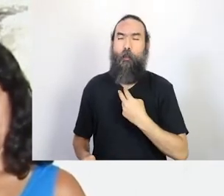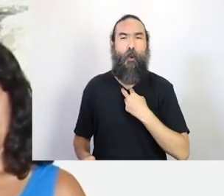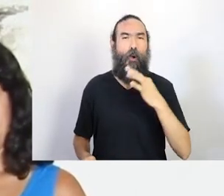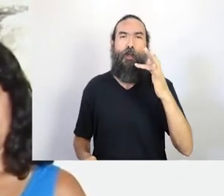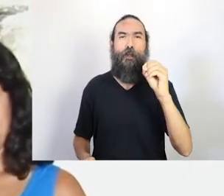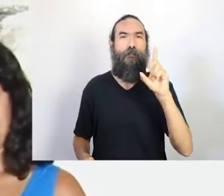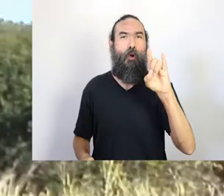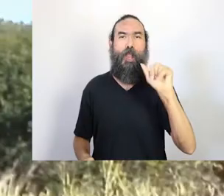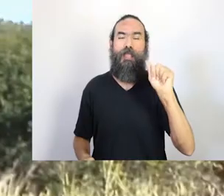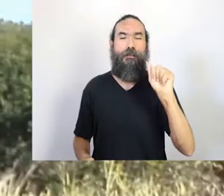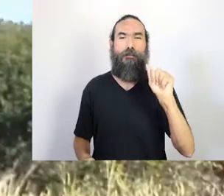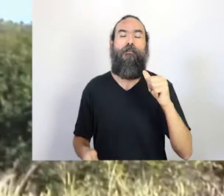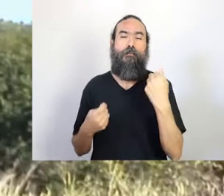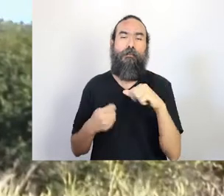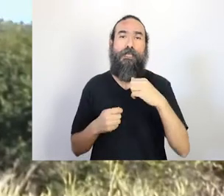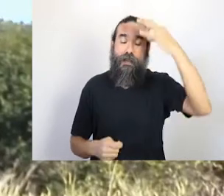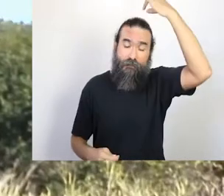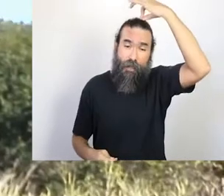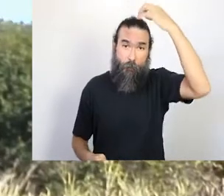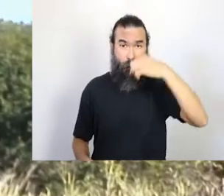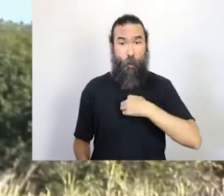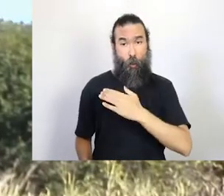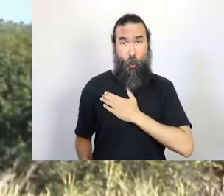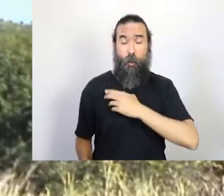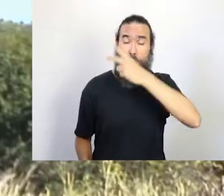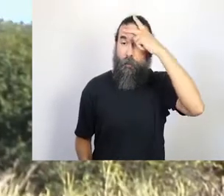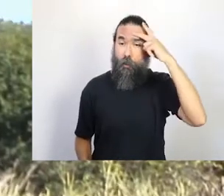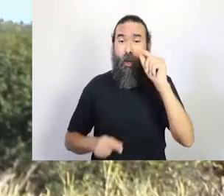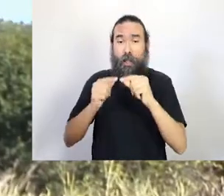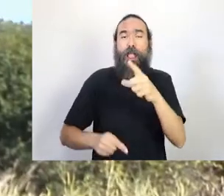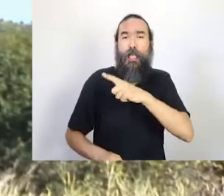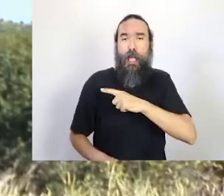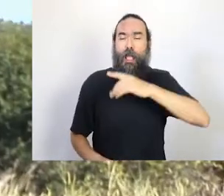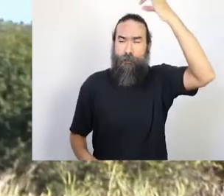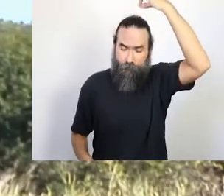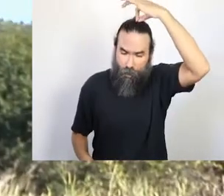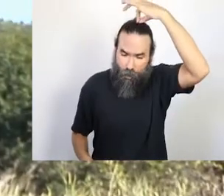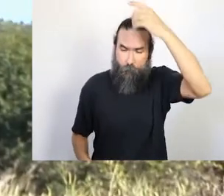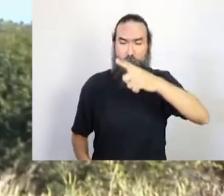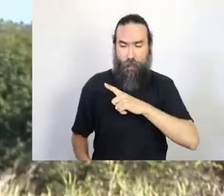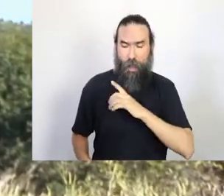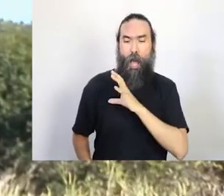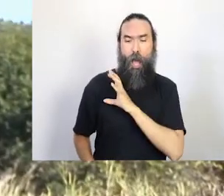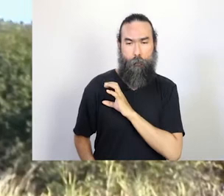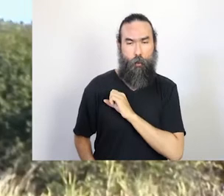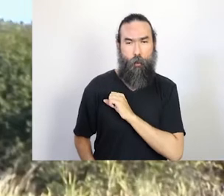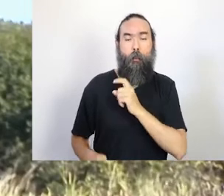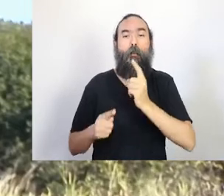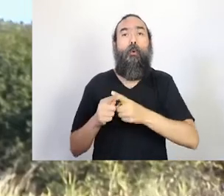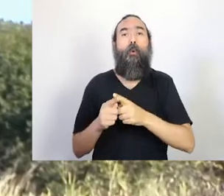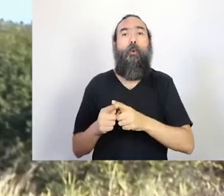o folião todo tem boa fé. Gosto muito de quem tem fé e quem tem amor. Que